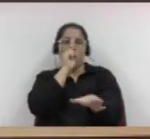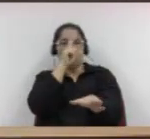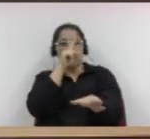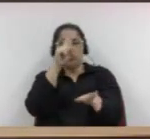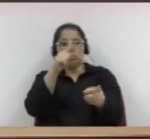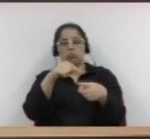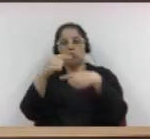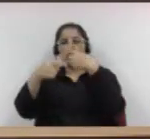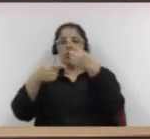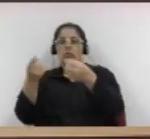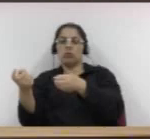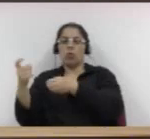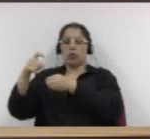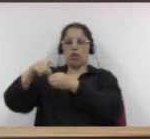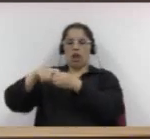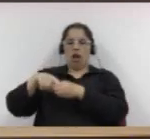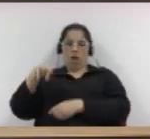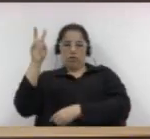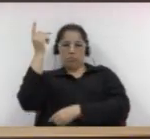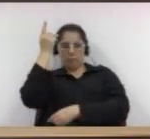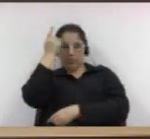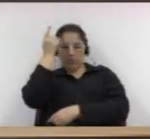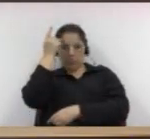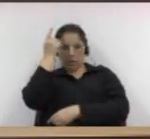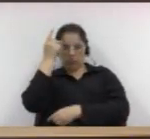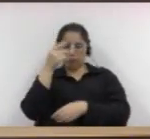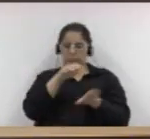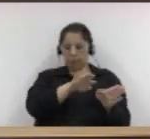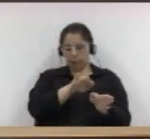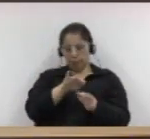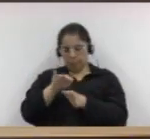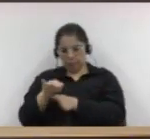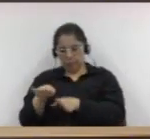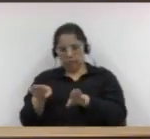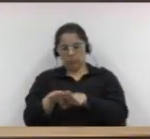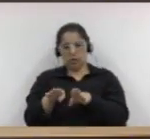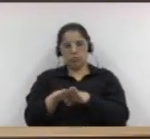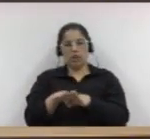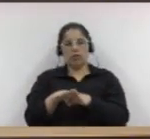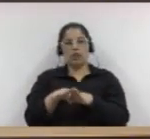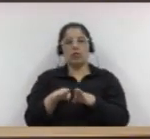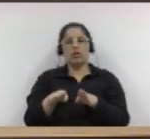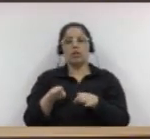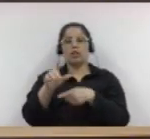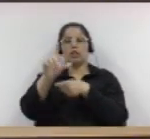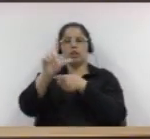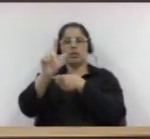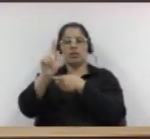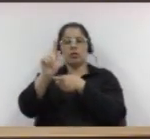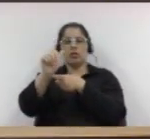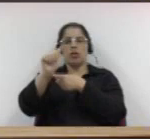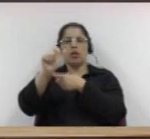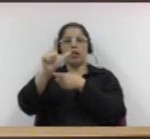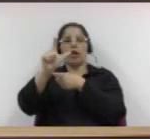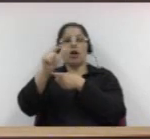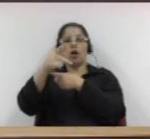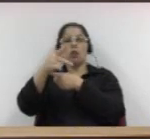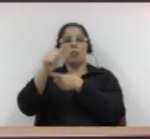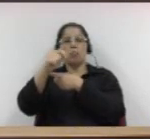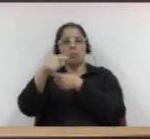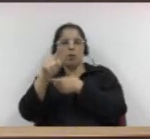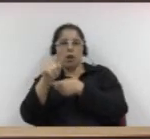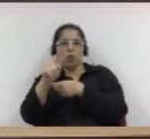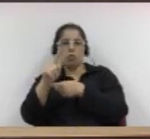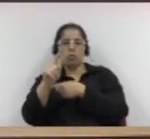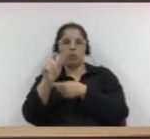situações. Outra, cada galpão, hangar, cabem cerca de 5 a 6 jatos de